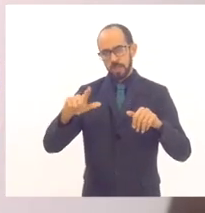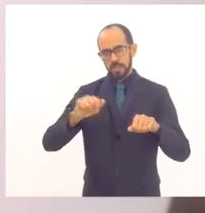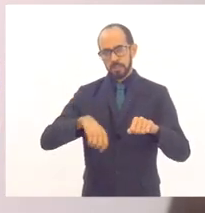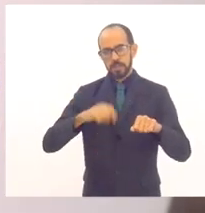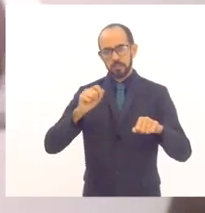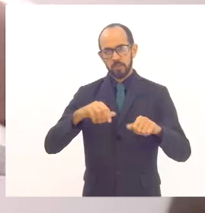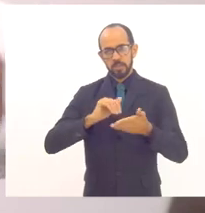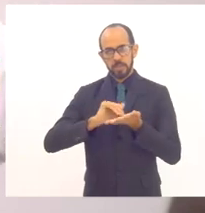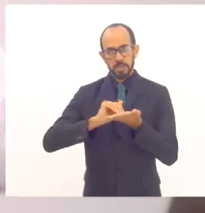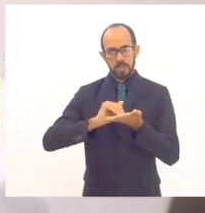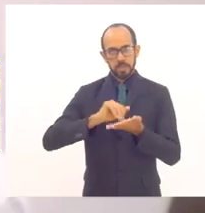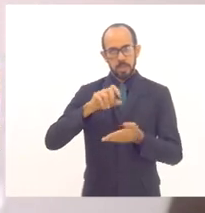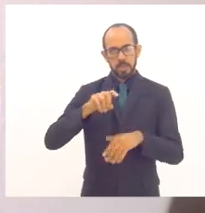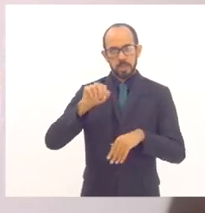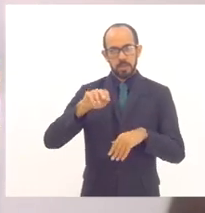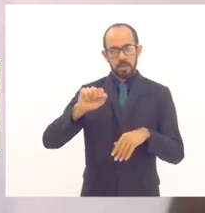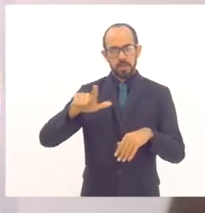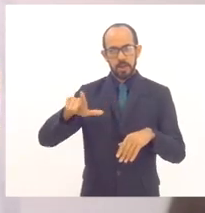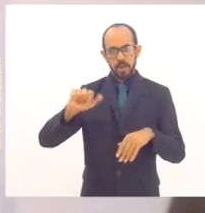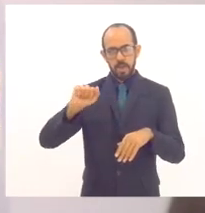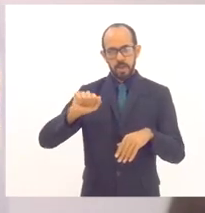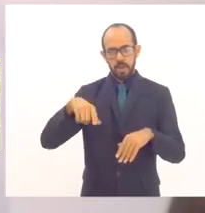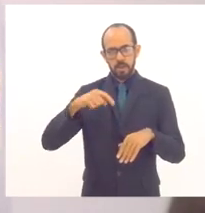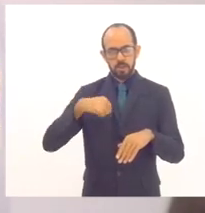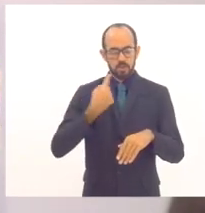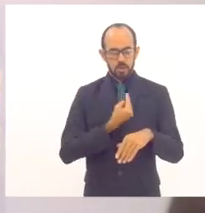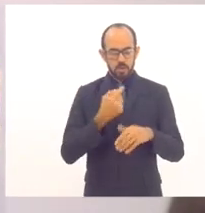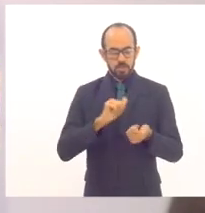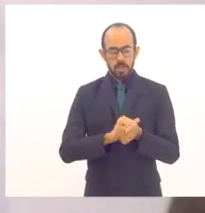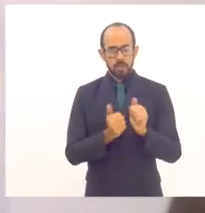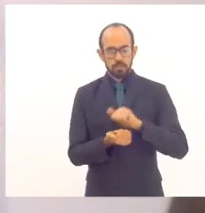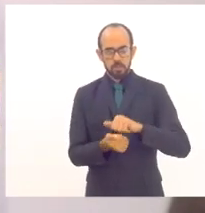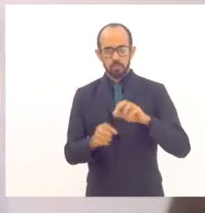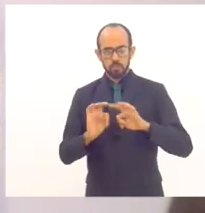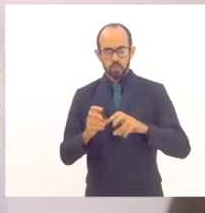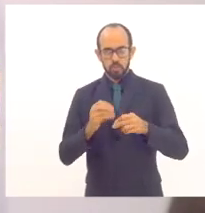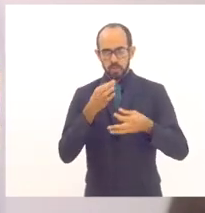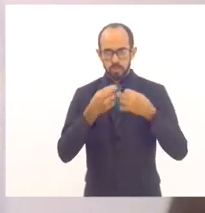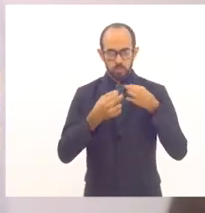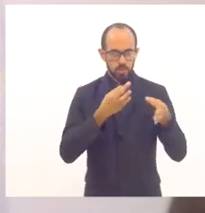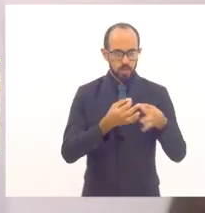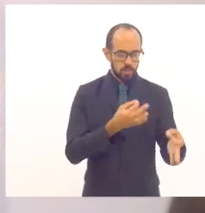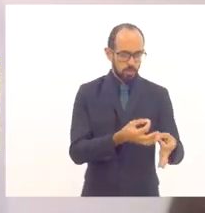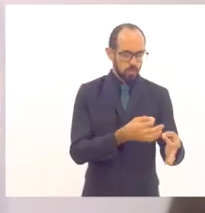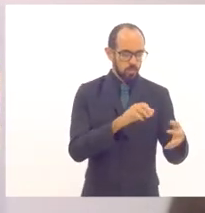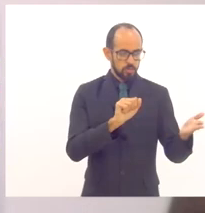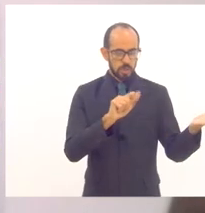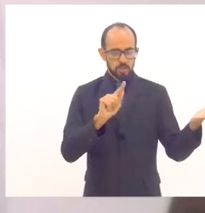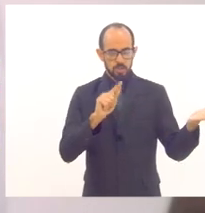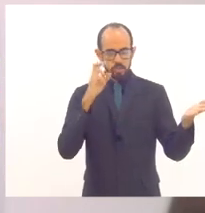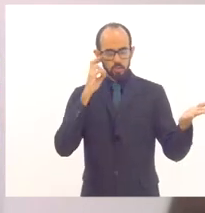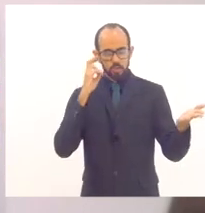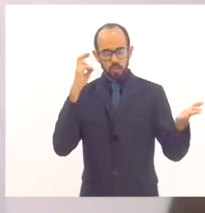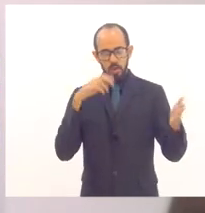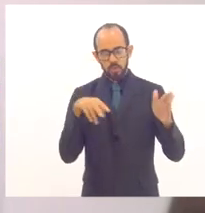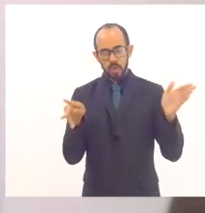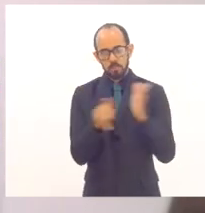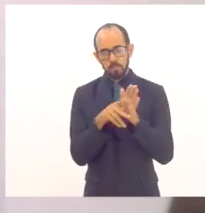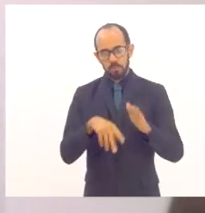Daniela, os seus técnicos, incorporamos as sugestões dos agentes culturais e da